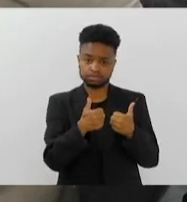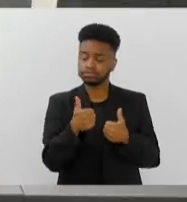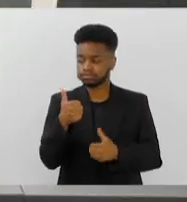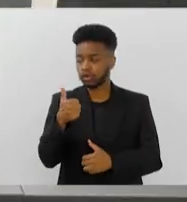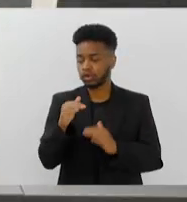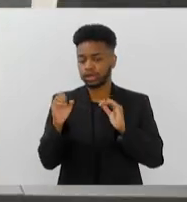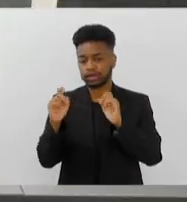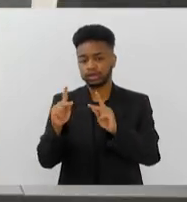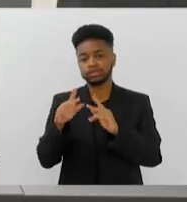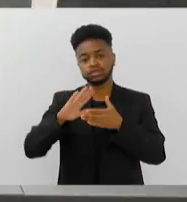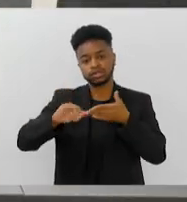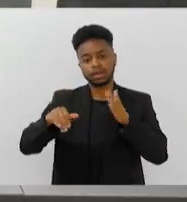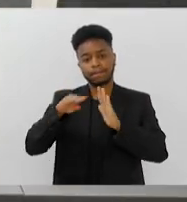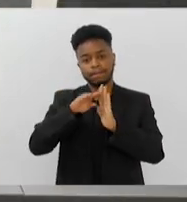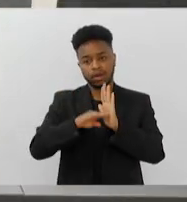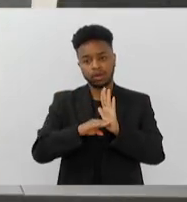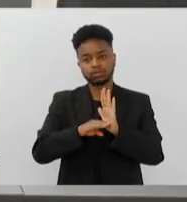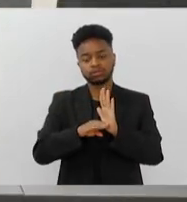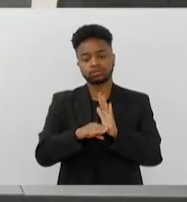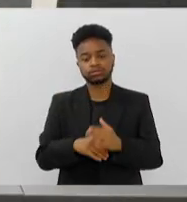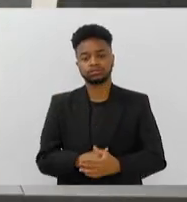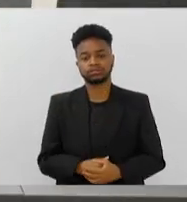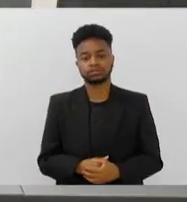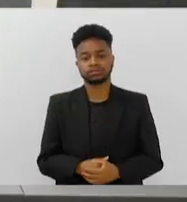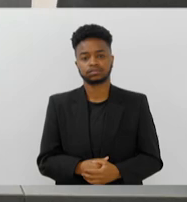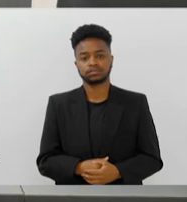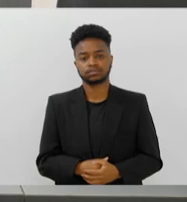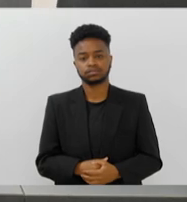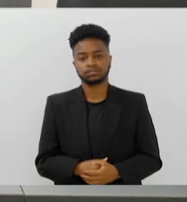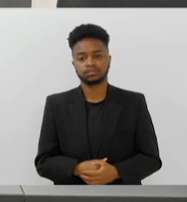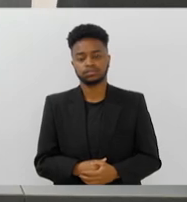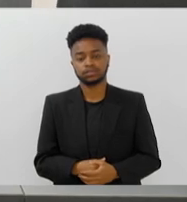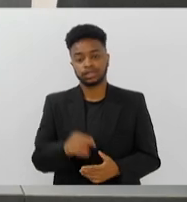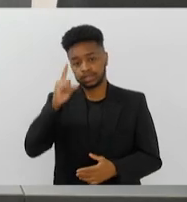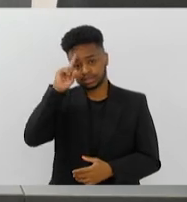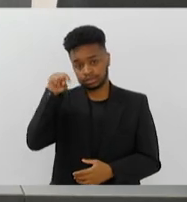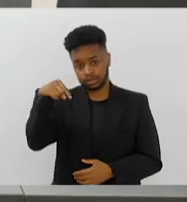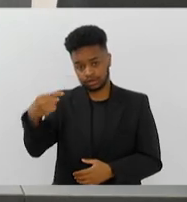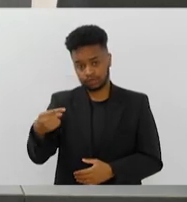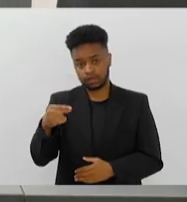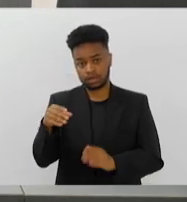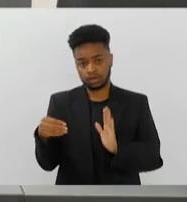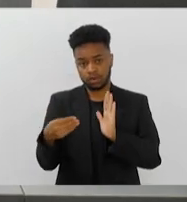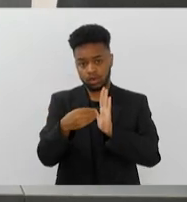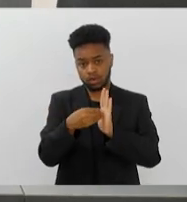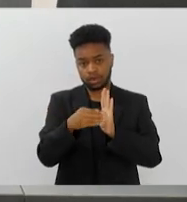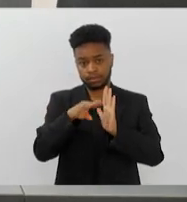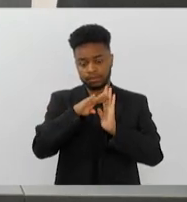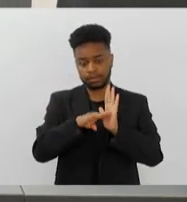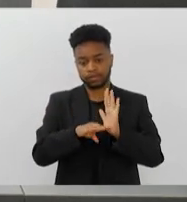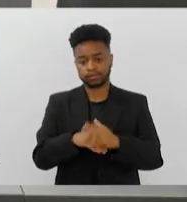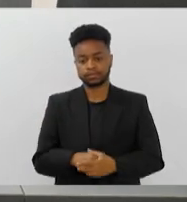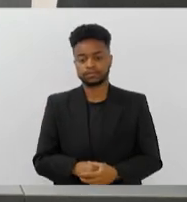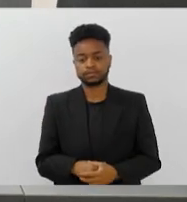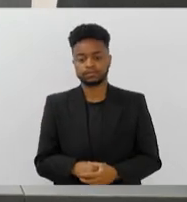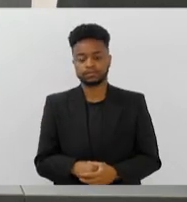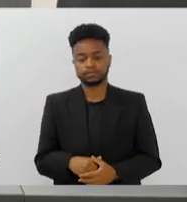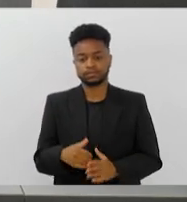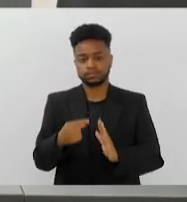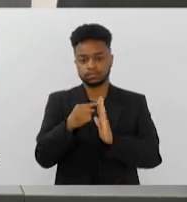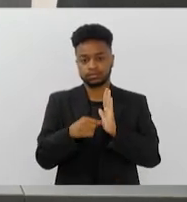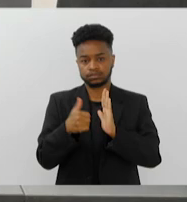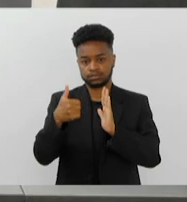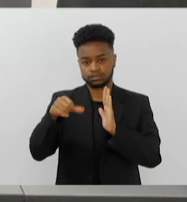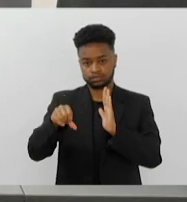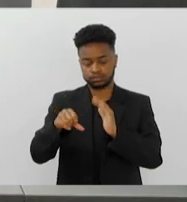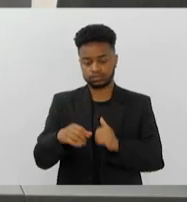Então, retirado de pauta pelo relator, traremos semana que vem, na próxima sessão, a pauta. 19 da